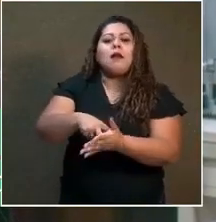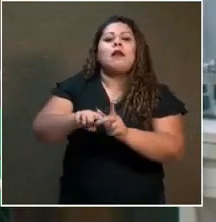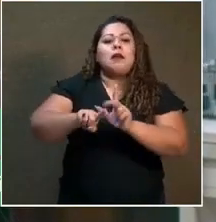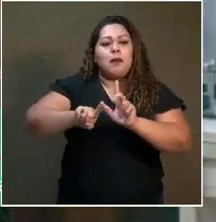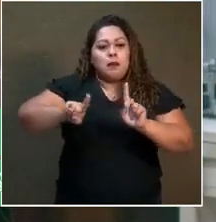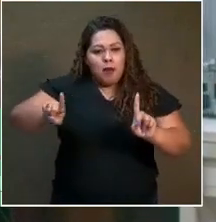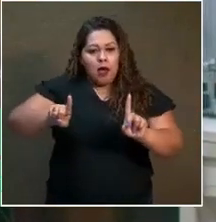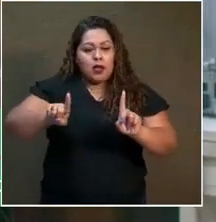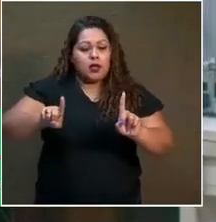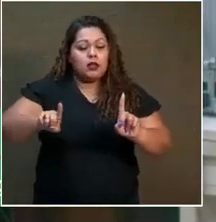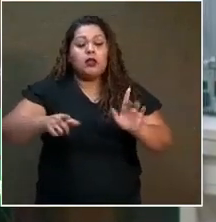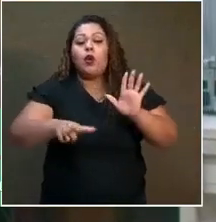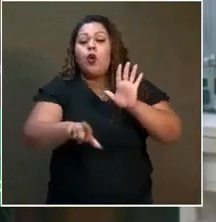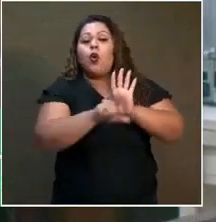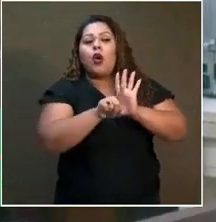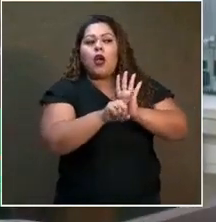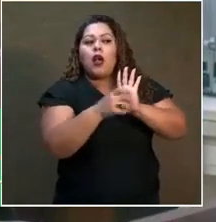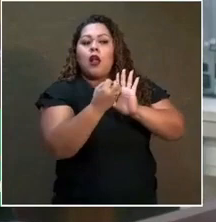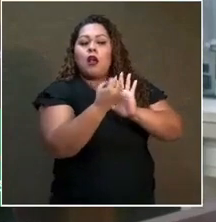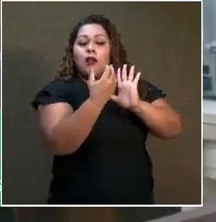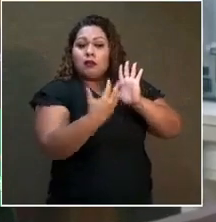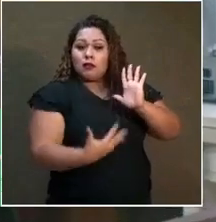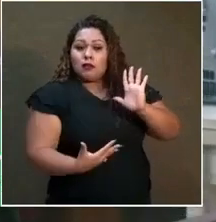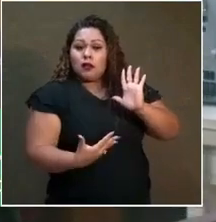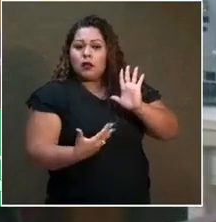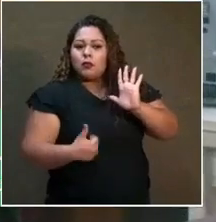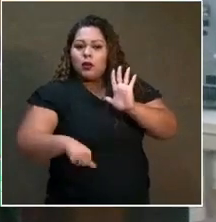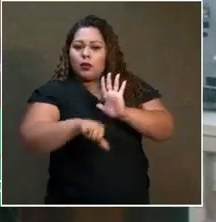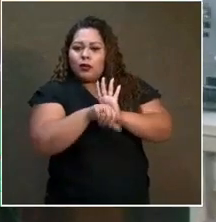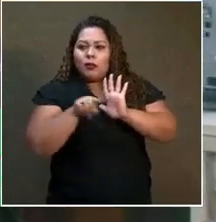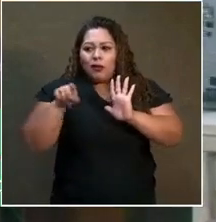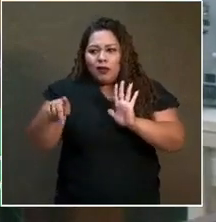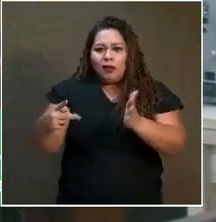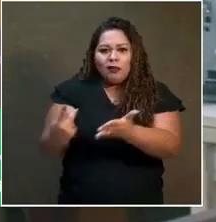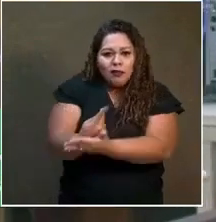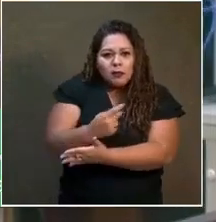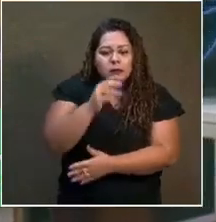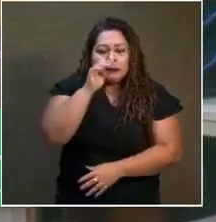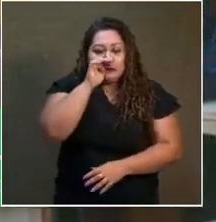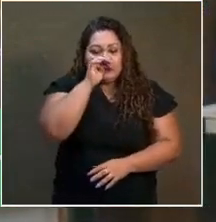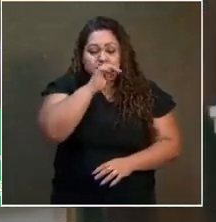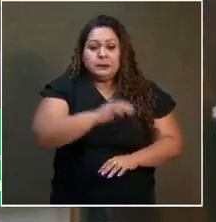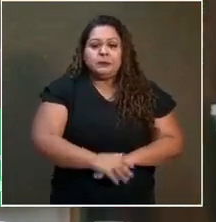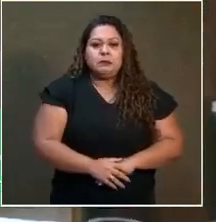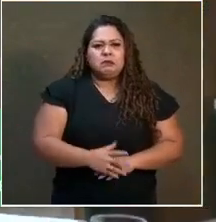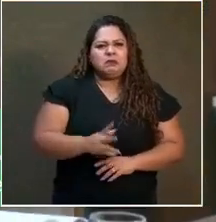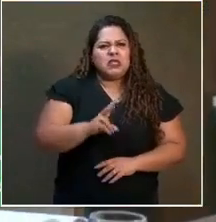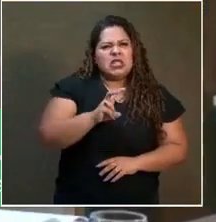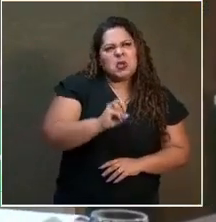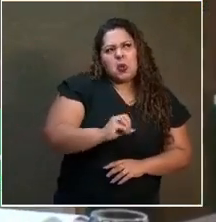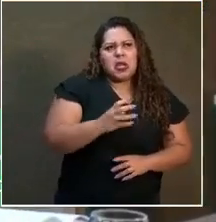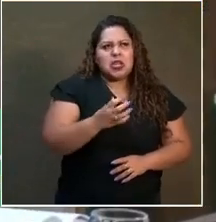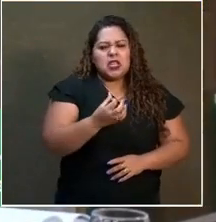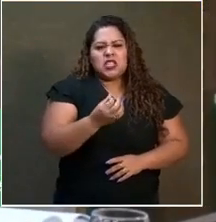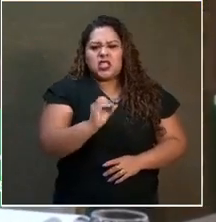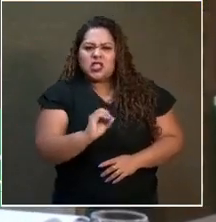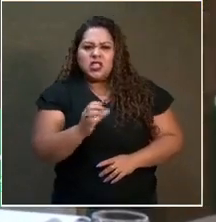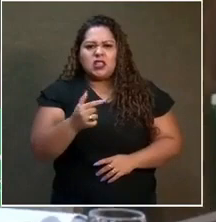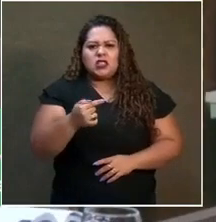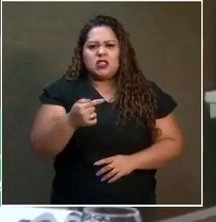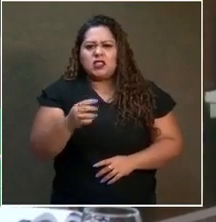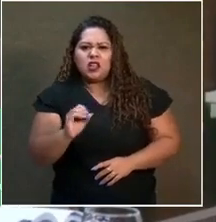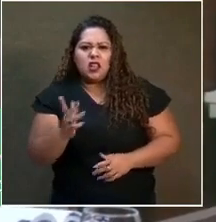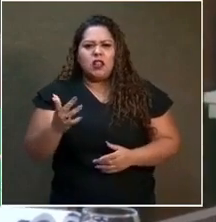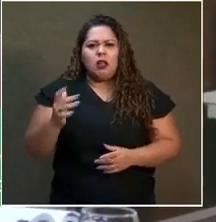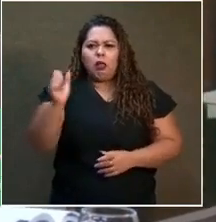acordo com o que a legislação diz para ele nesse crime que ele cometeu. 50, 60, 70,